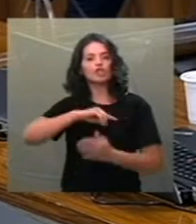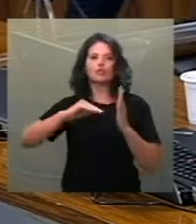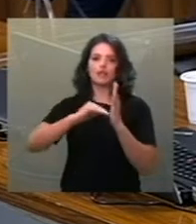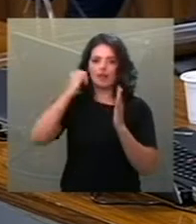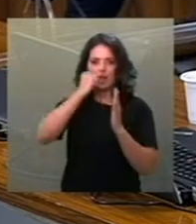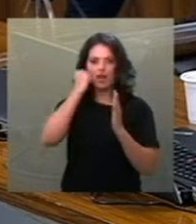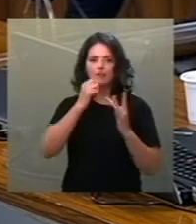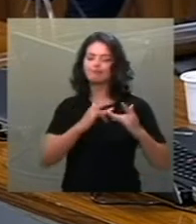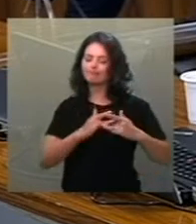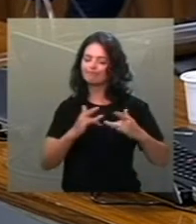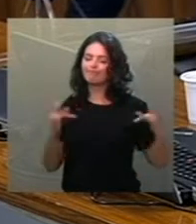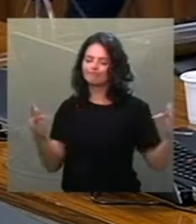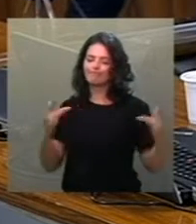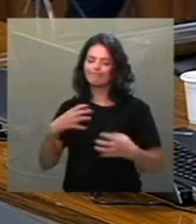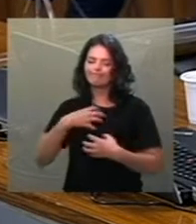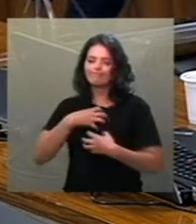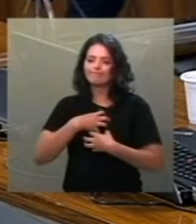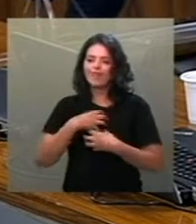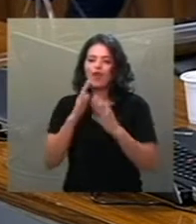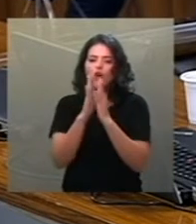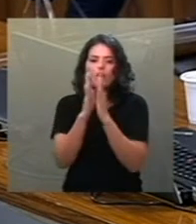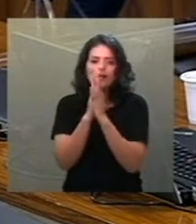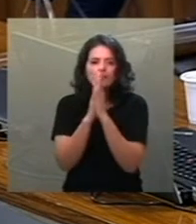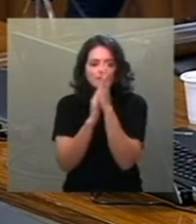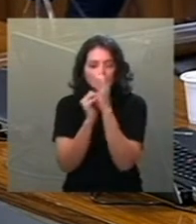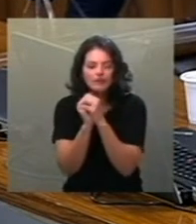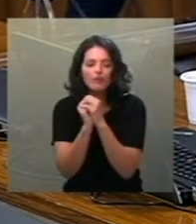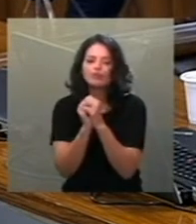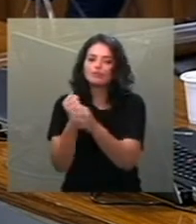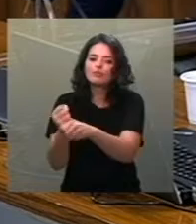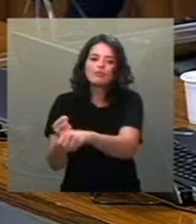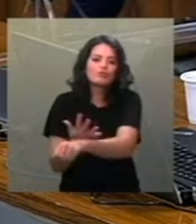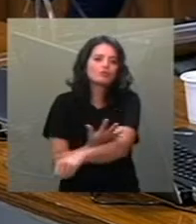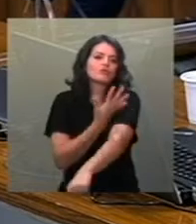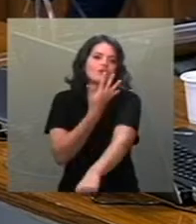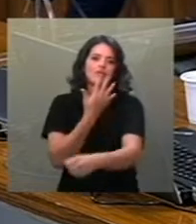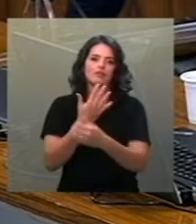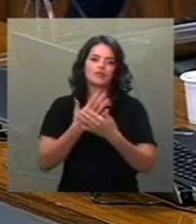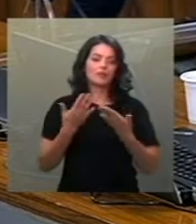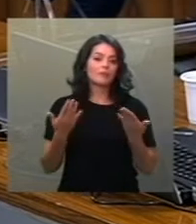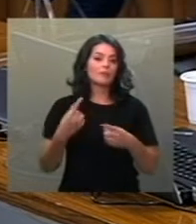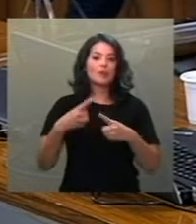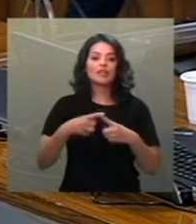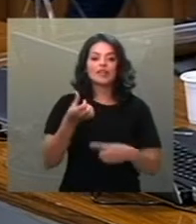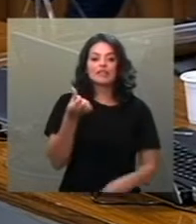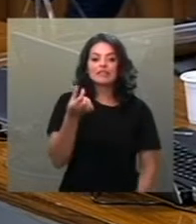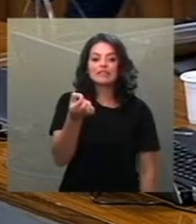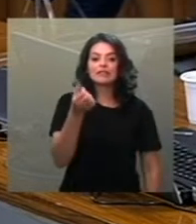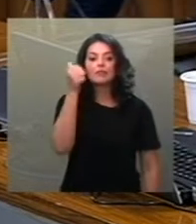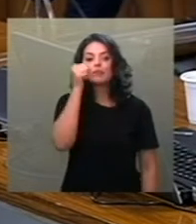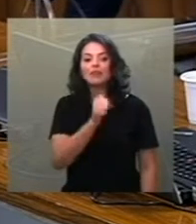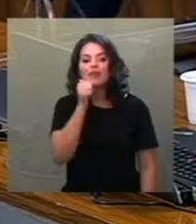A nossa solidariedade, as nossas orações, eu estou muito emocionada porque foram mais de 60 mulheres,